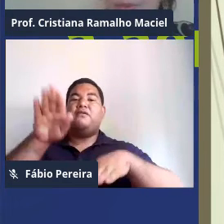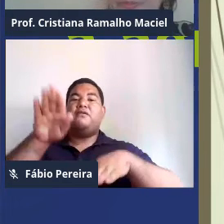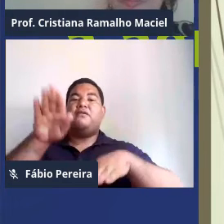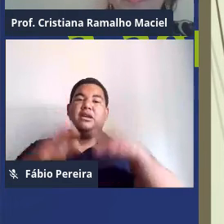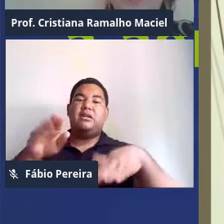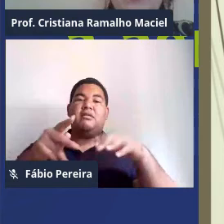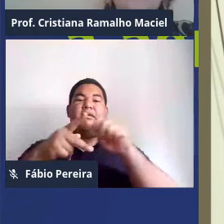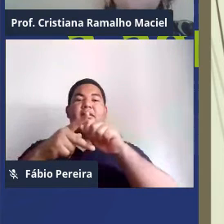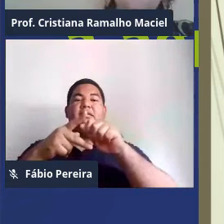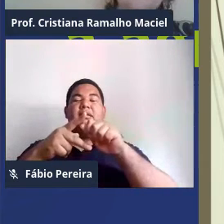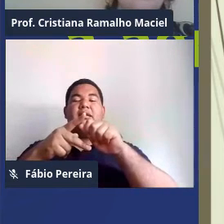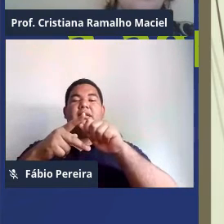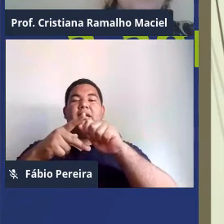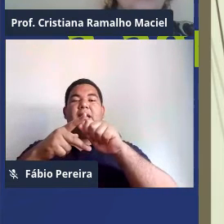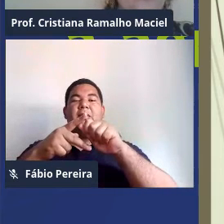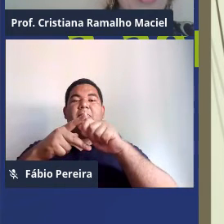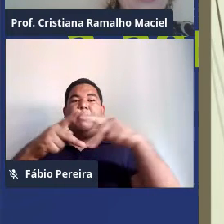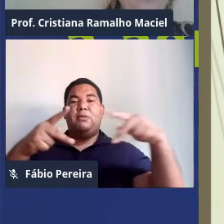desse tipo.